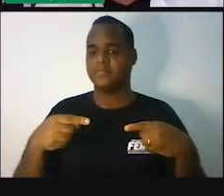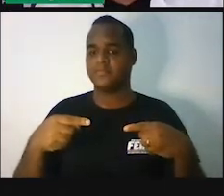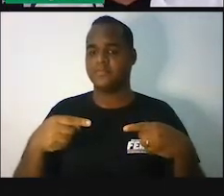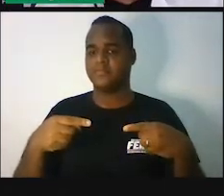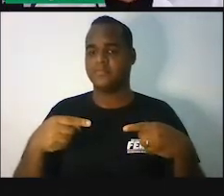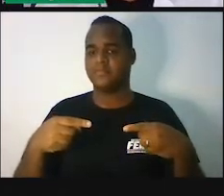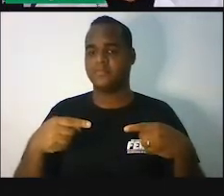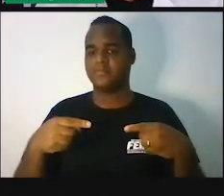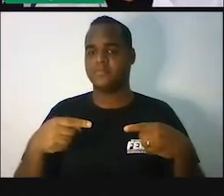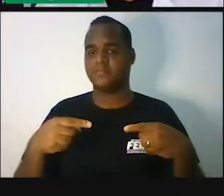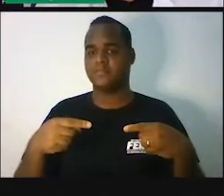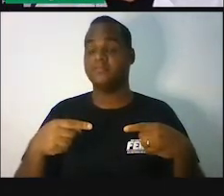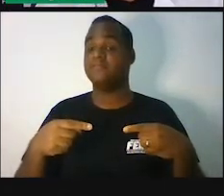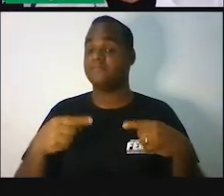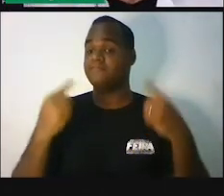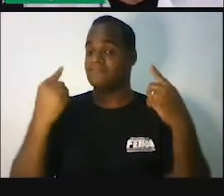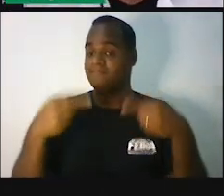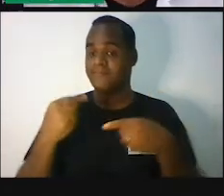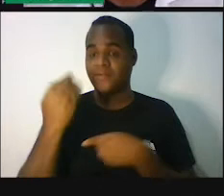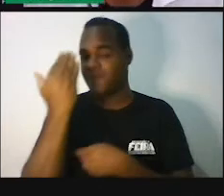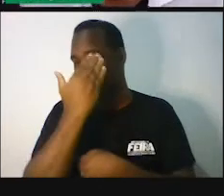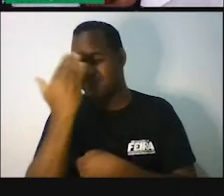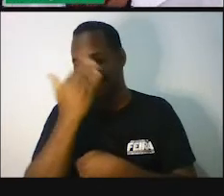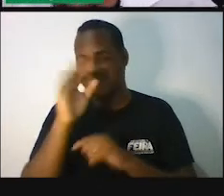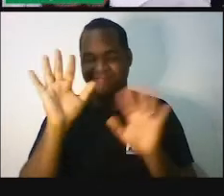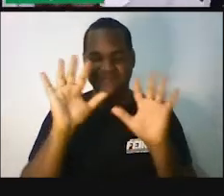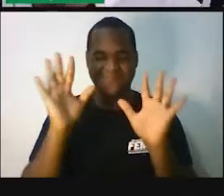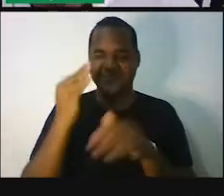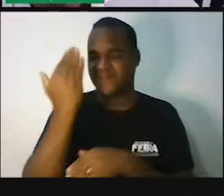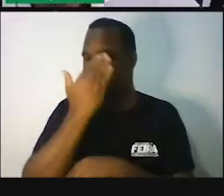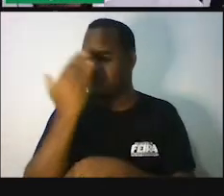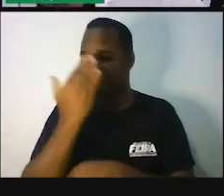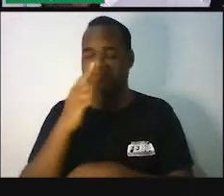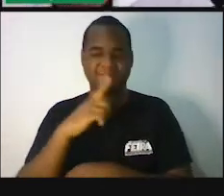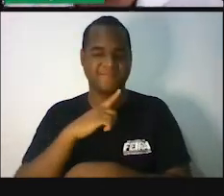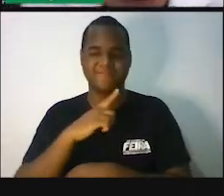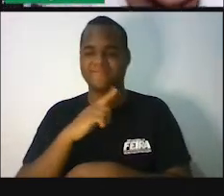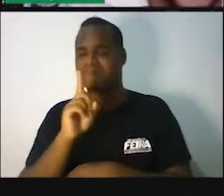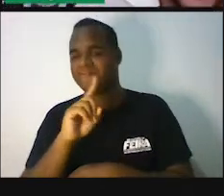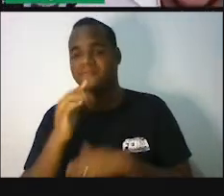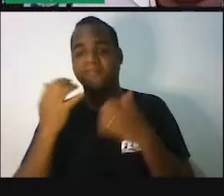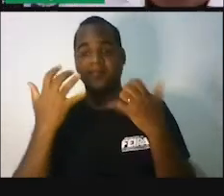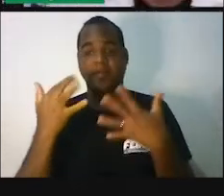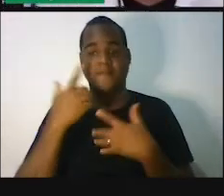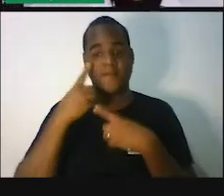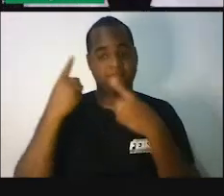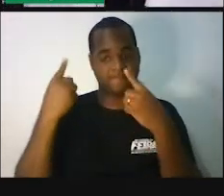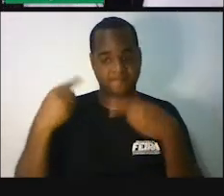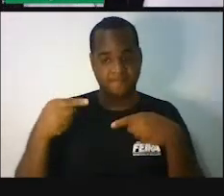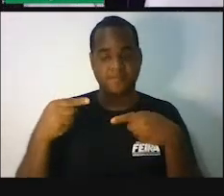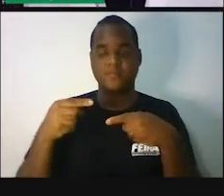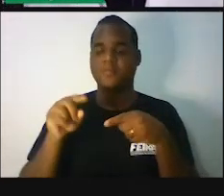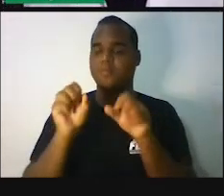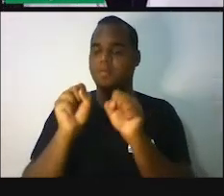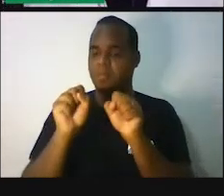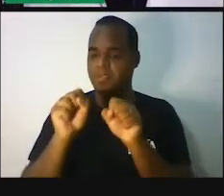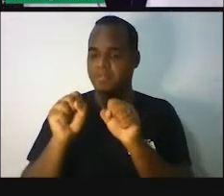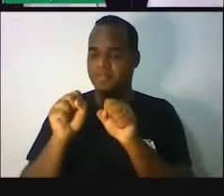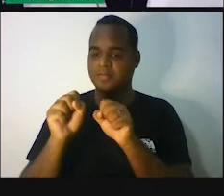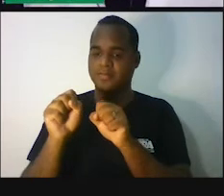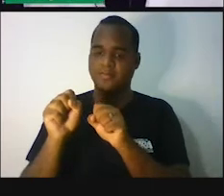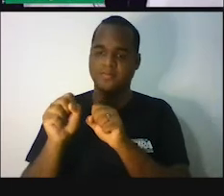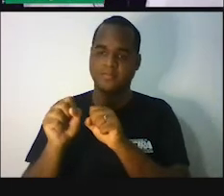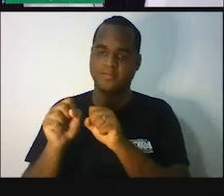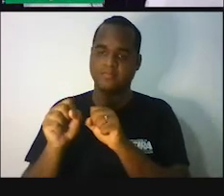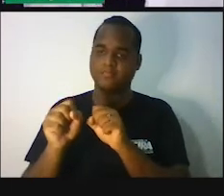Ó, prontinho, ninguém viu. Tá bom? Um desafio que foi tirado, né, dessa